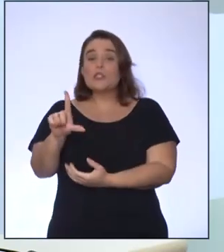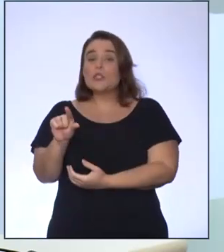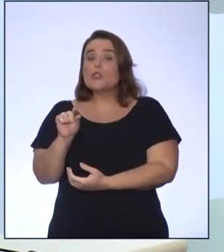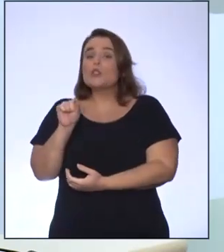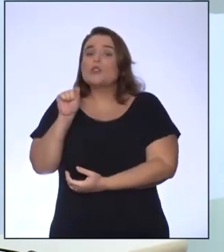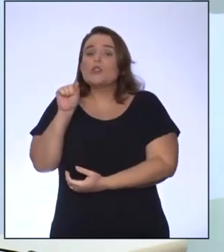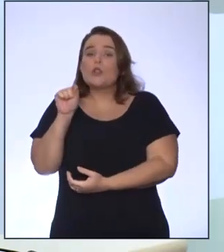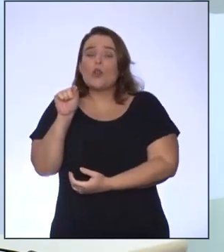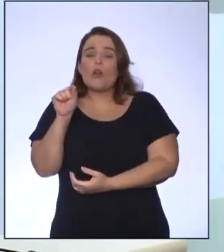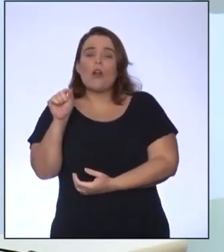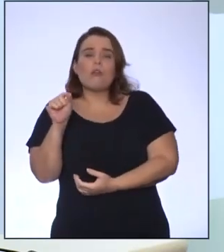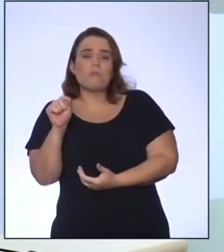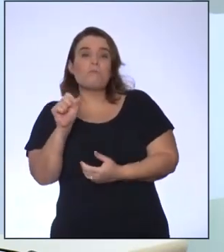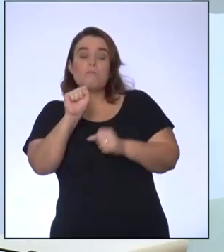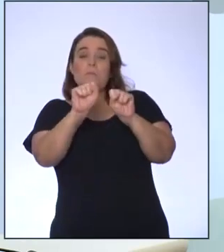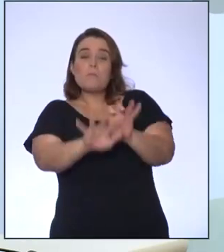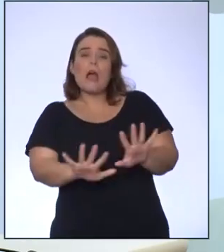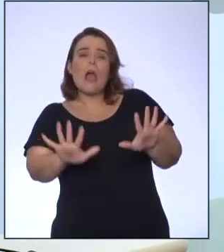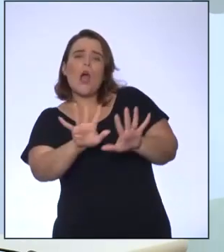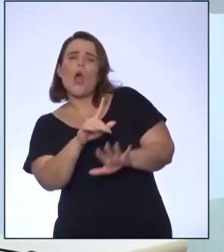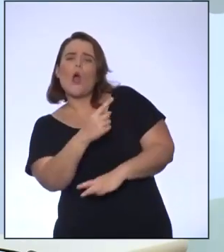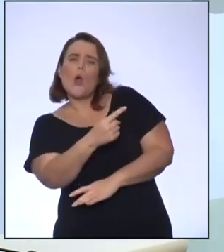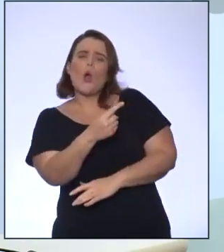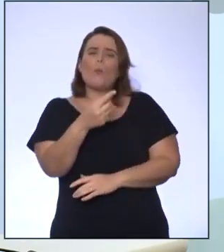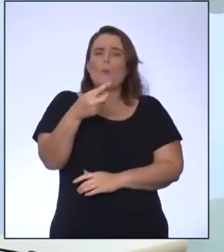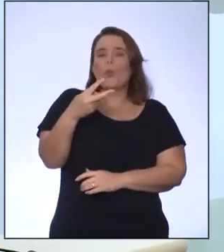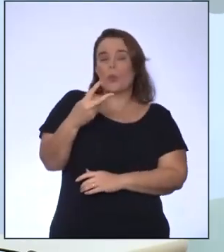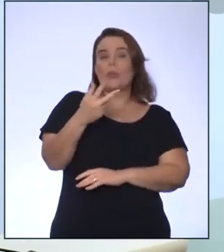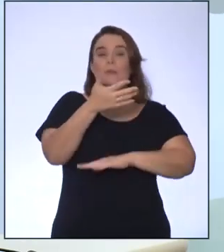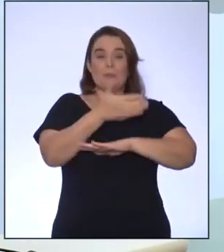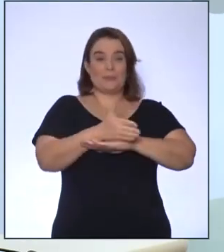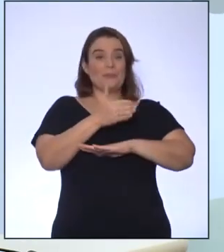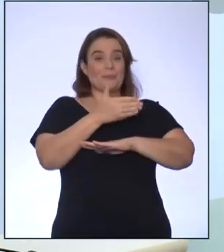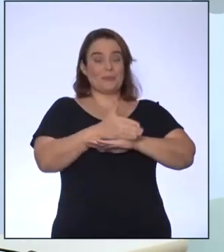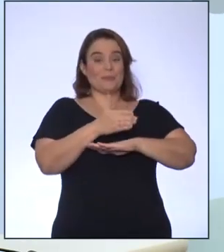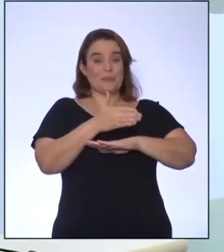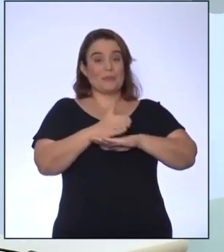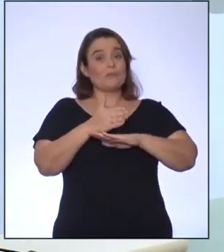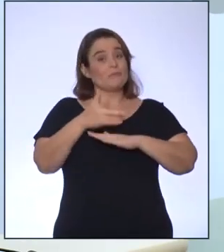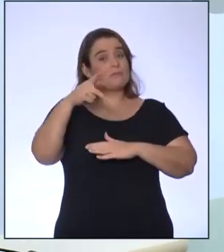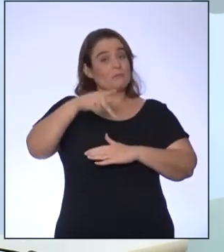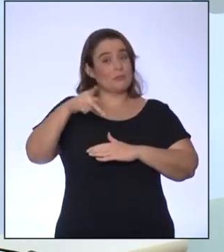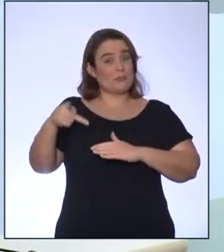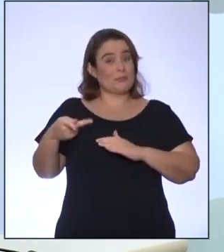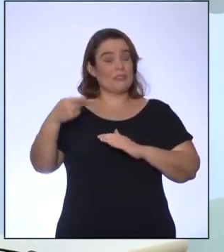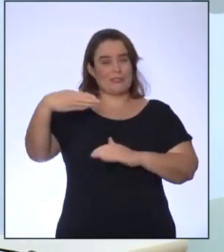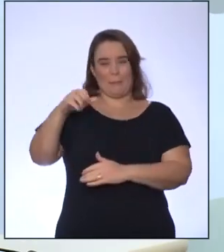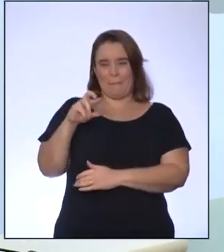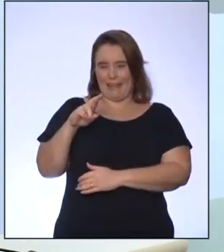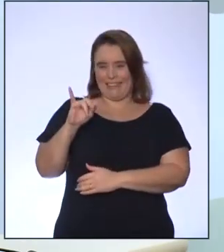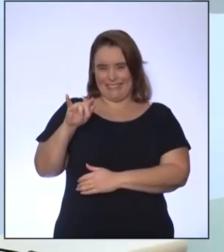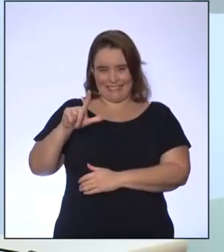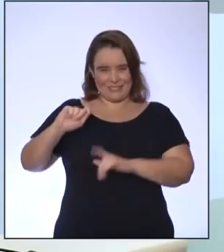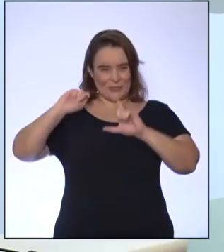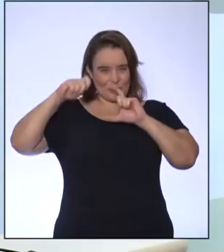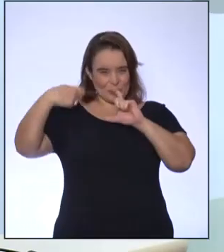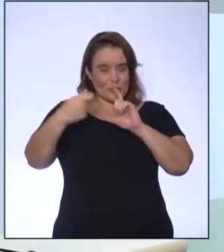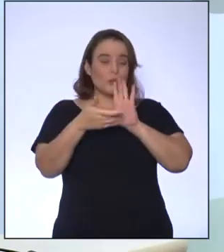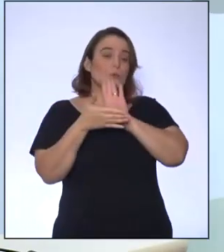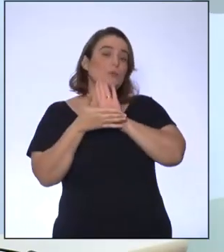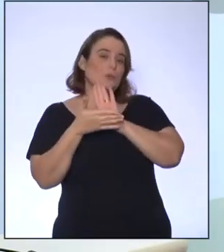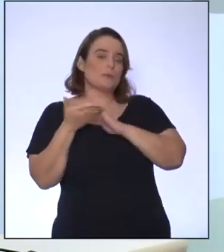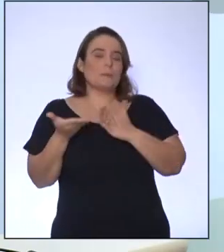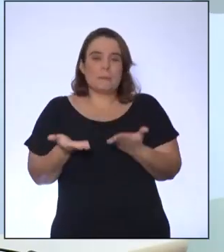ou 2 paisagens para fazer esse exercício que a professora Mariana propôs. Né? Então, você